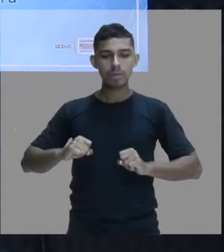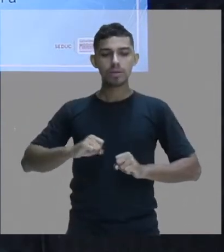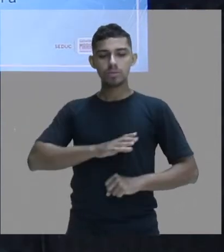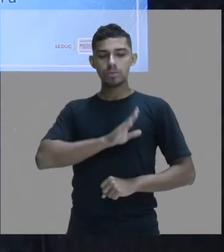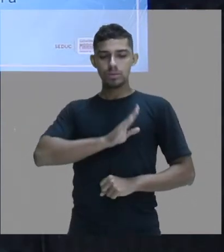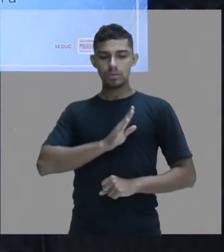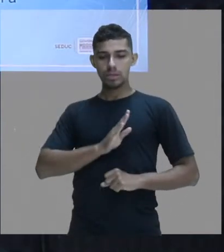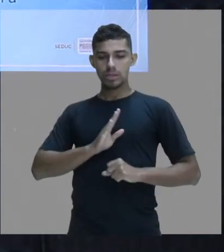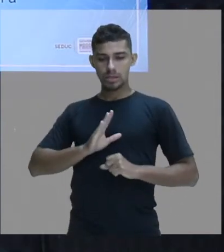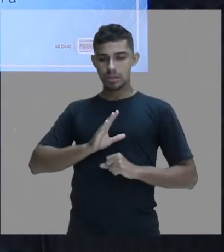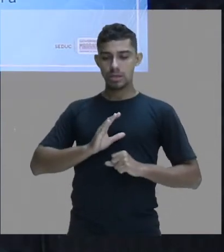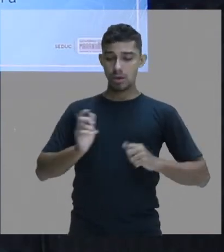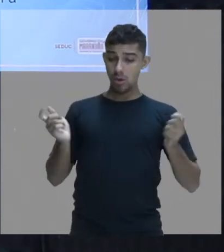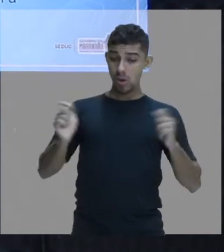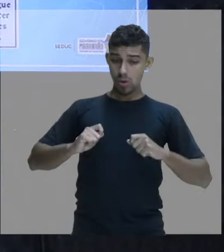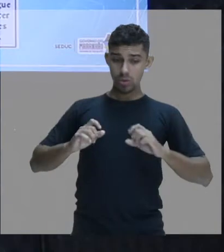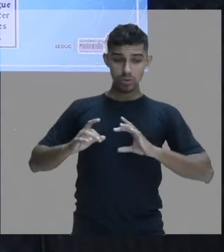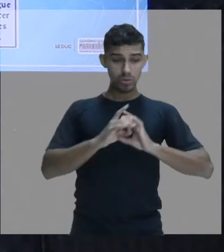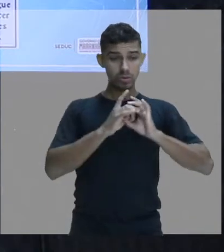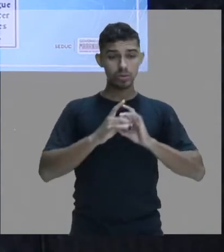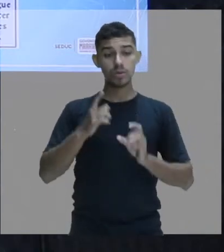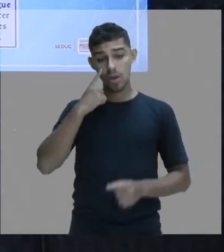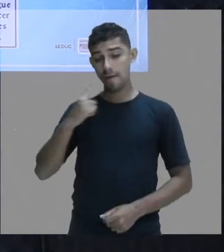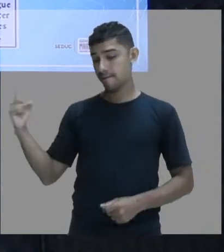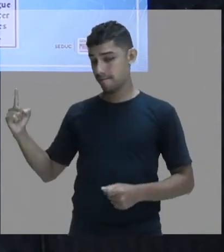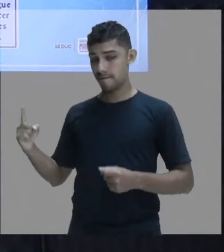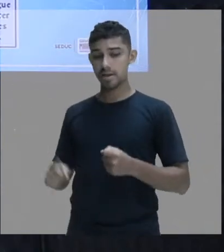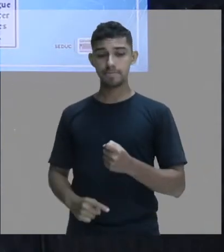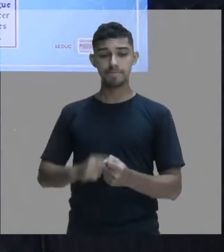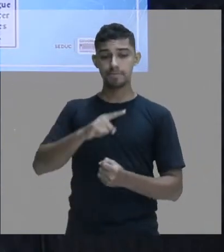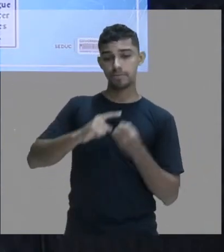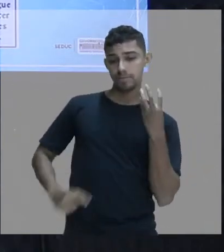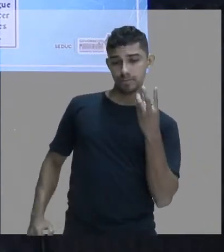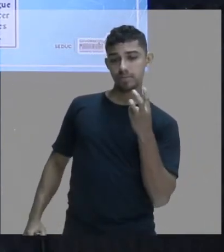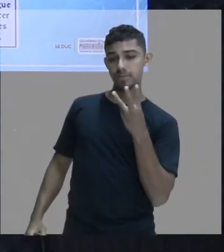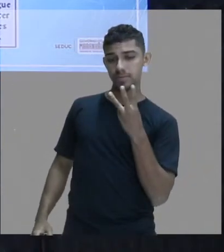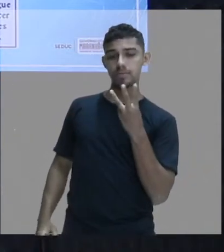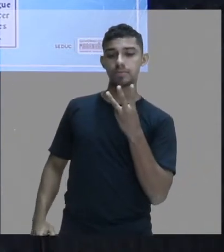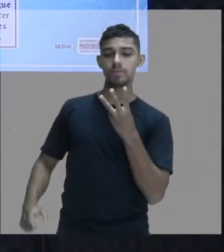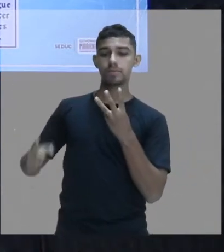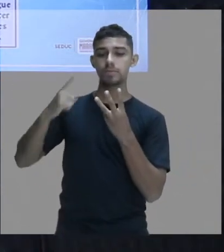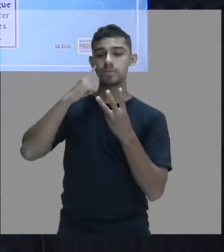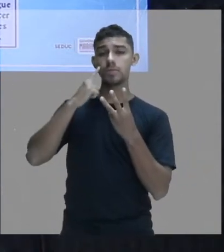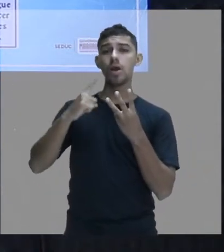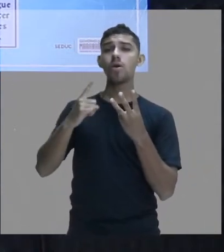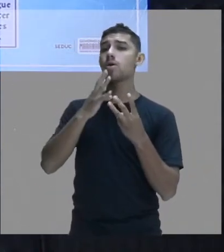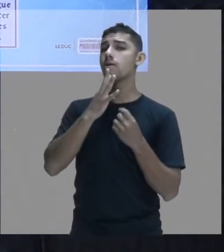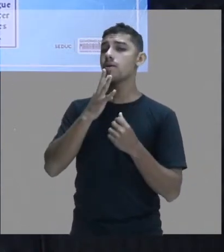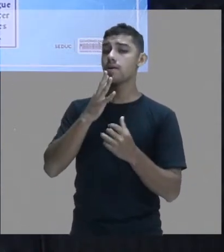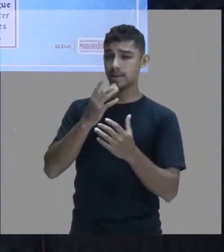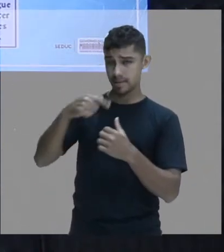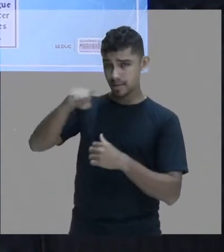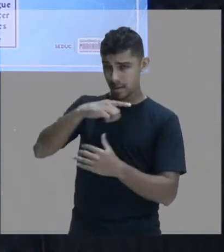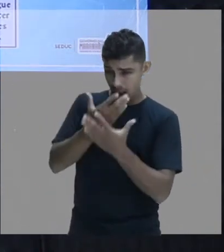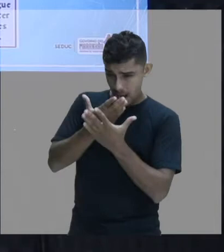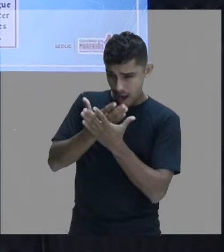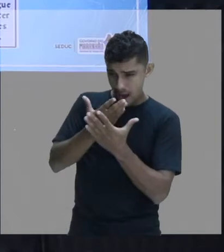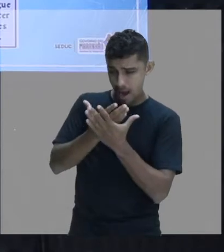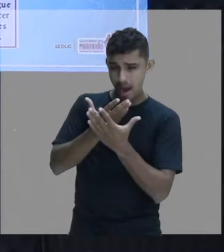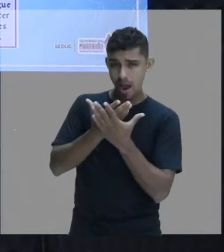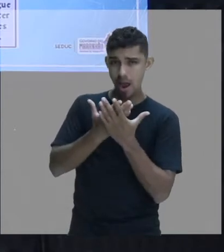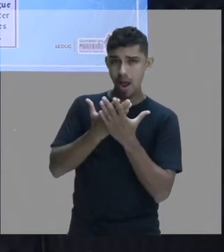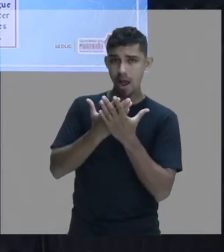de comunicação entre eles. Tá aqui, ó, coloquei aqui as imagens. Quando vocês estiverem